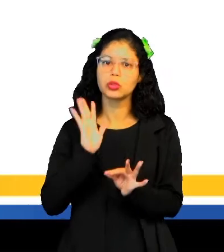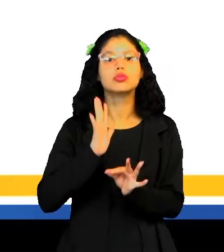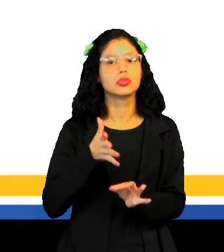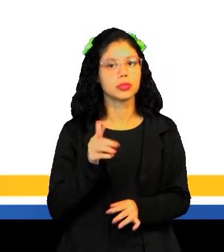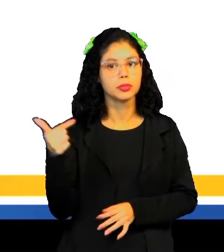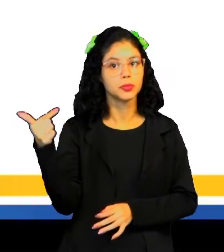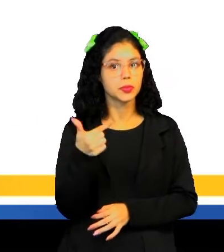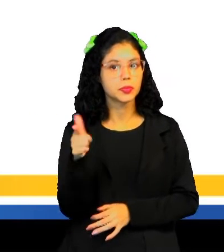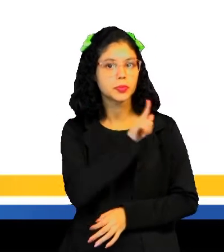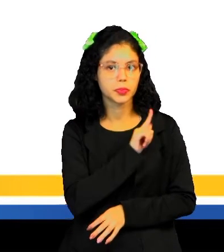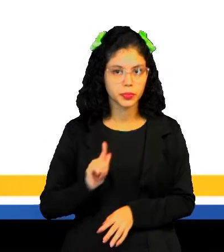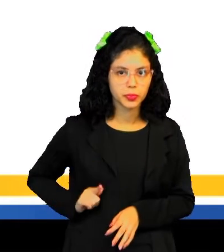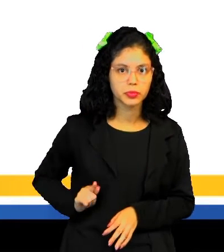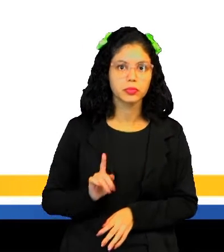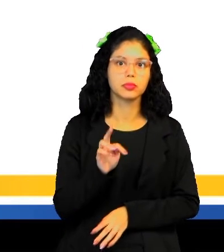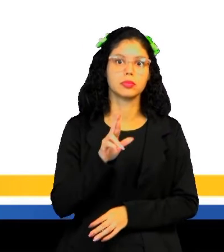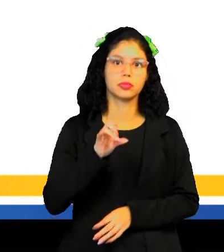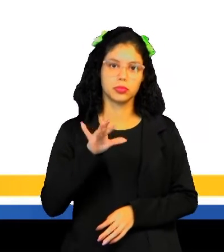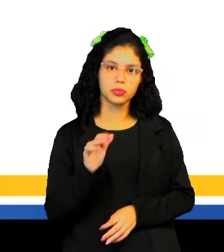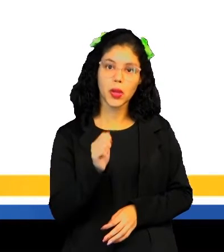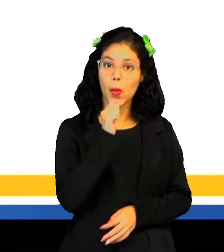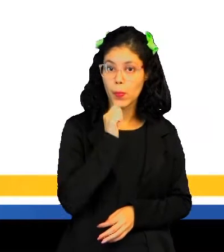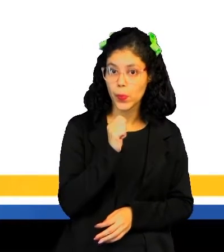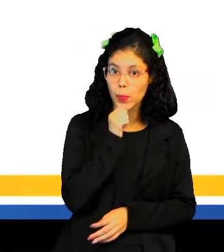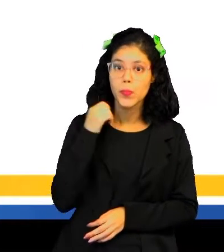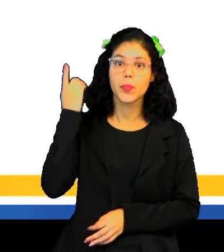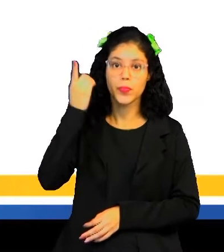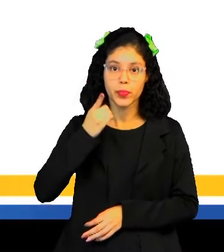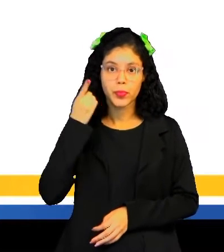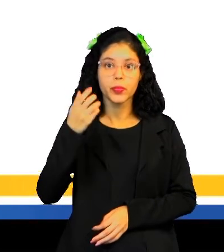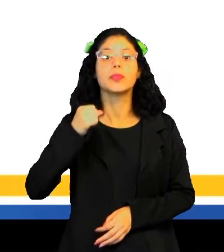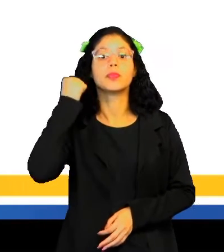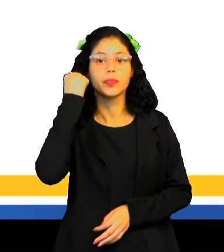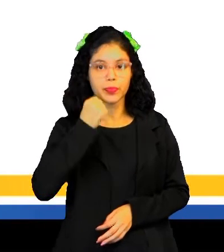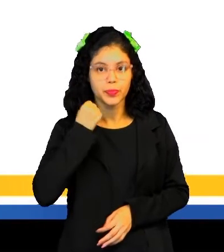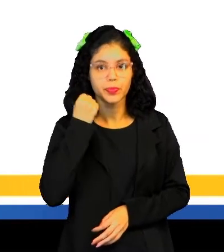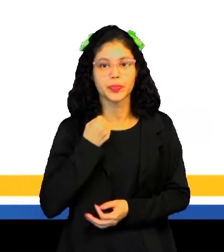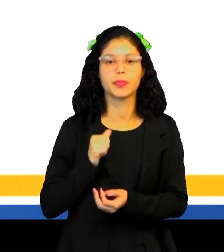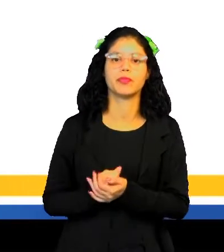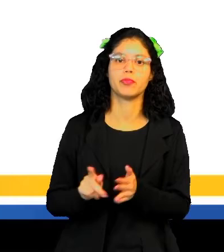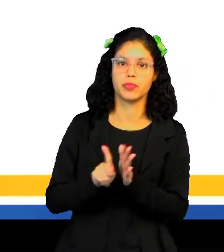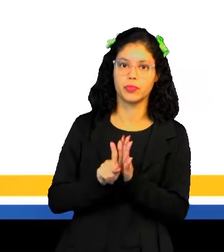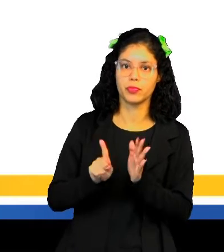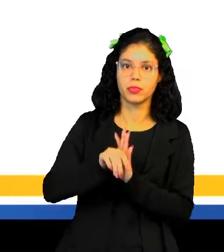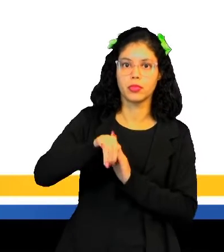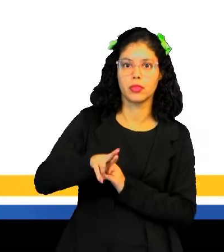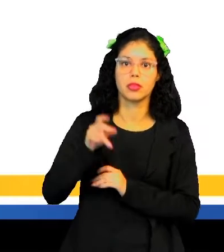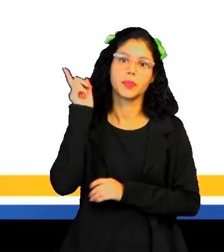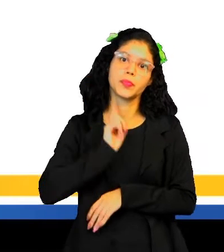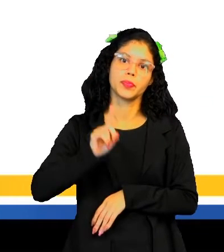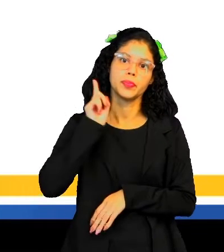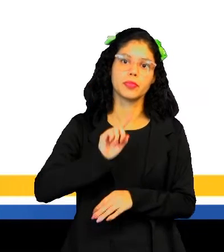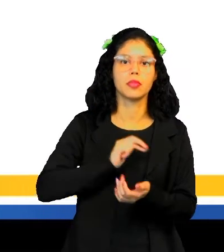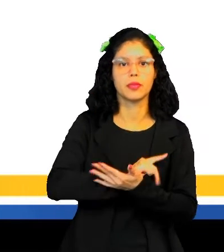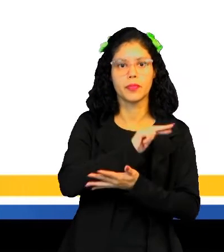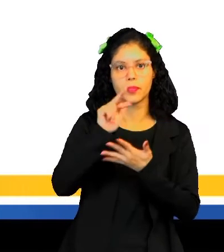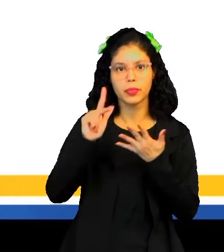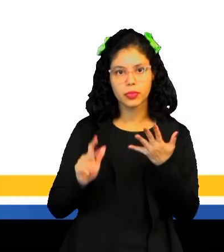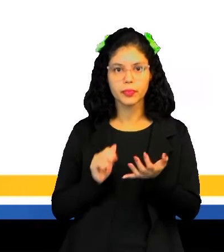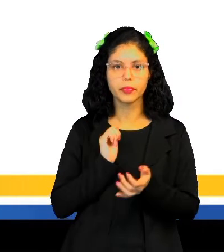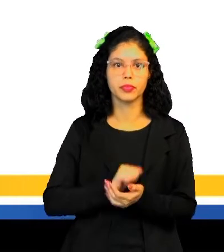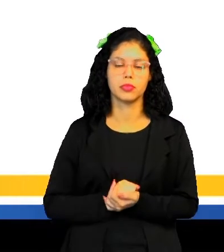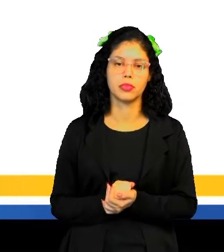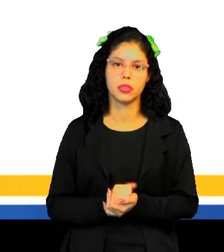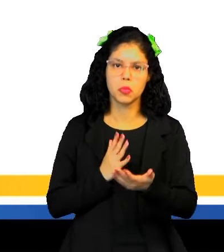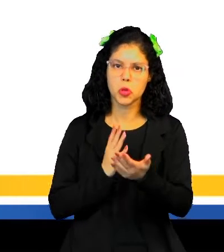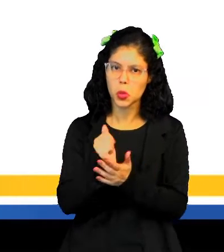do segundo governo de Getúlio Vargas, além de deputado e senador por Minas Gerais em vários mandatos. Buscando